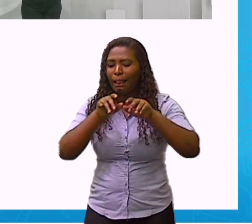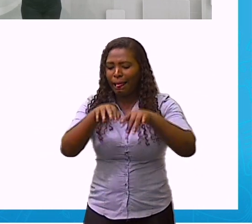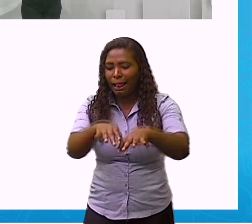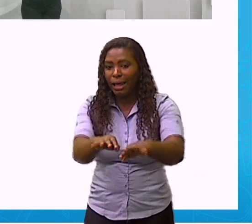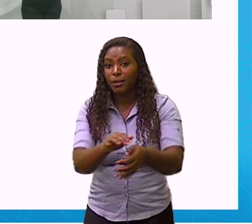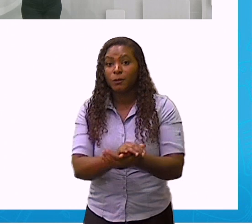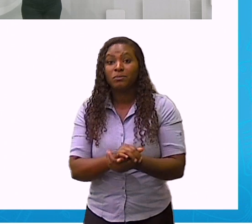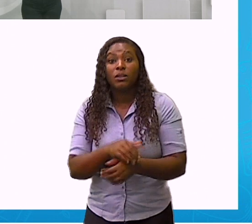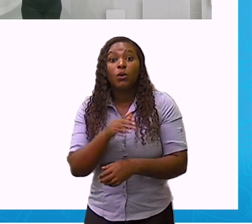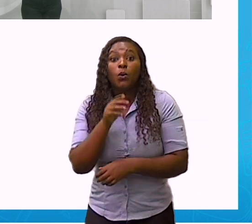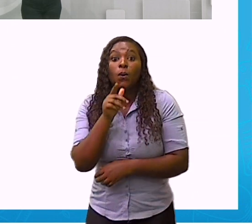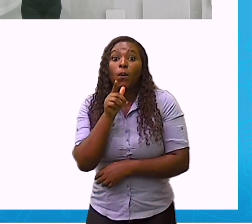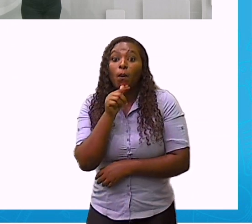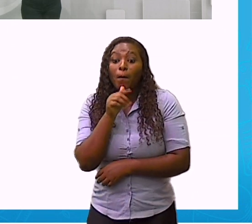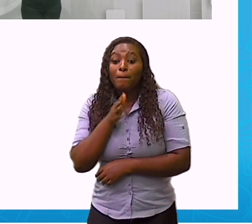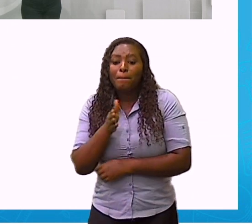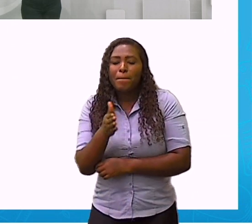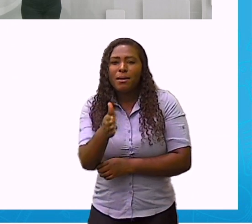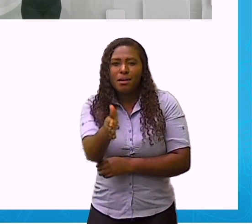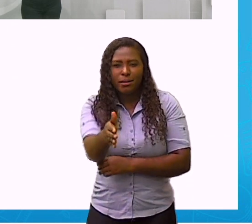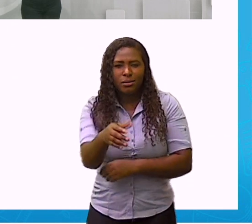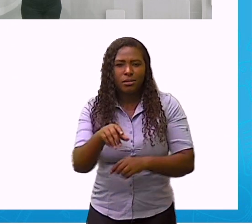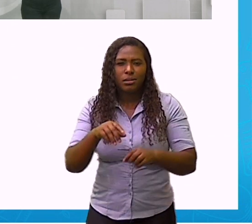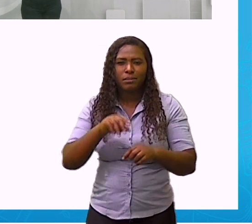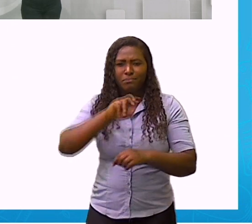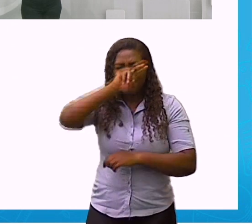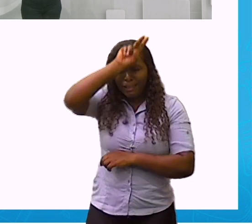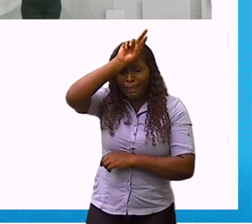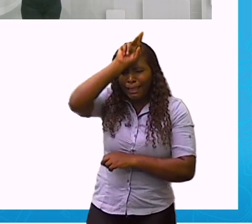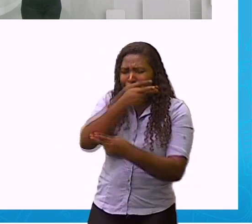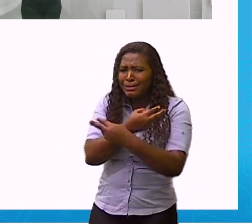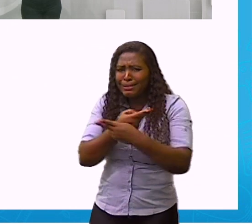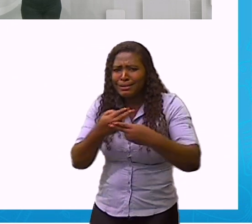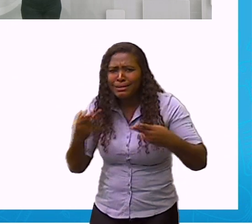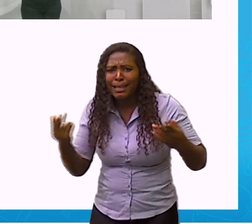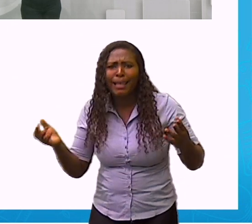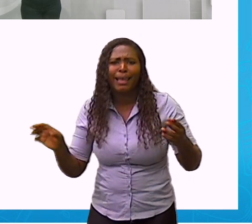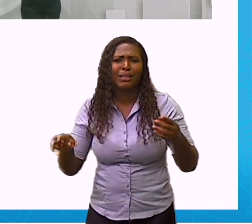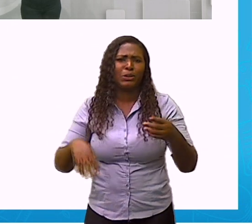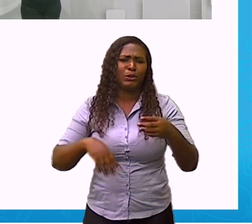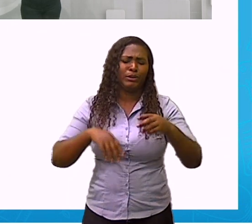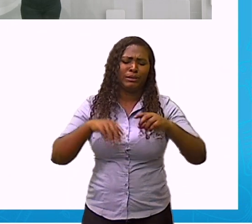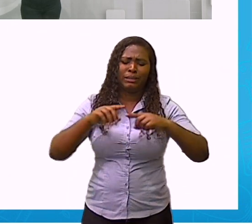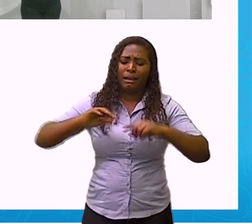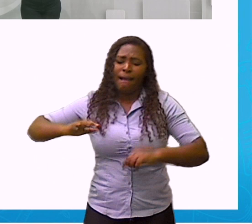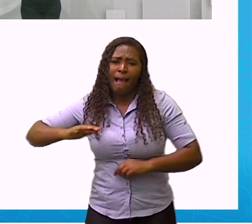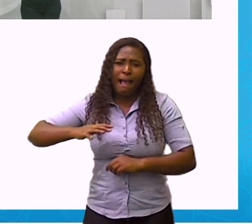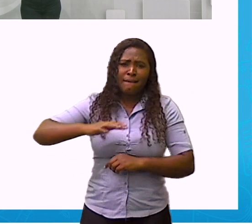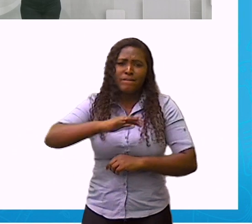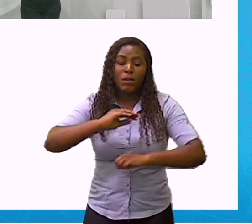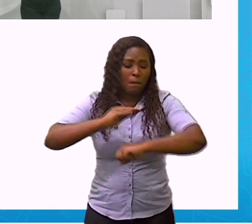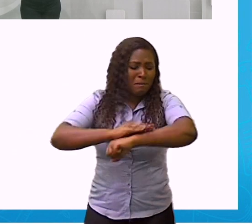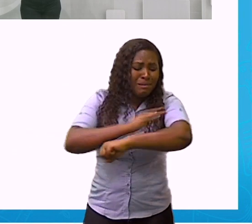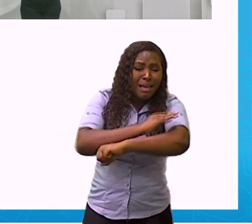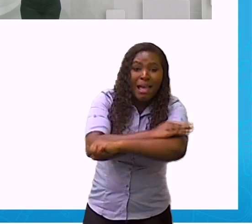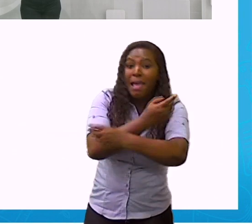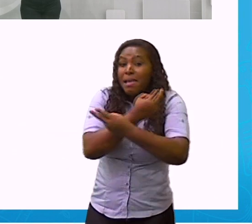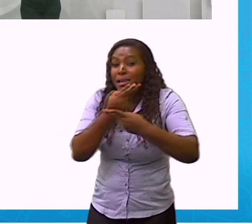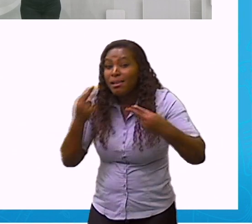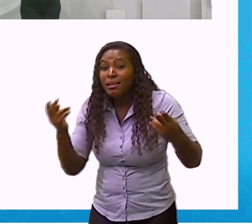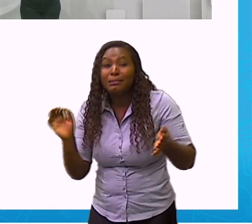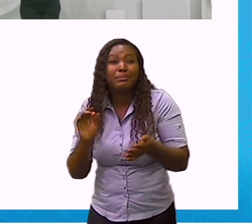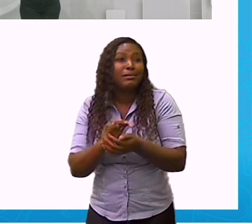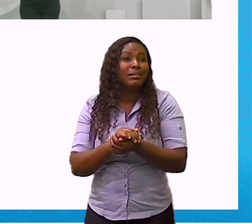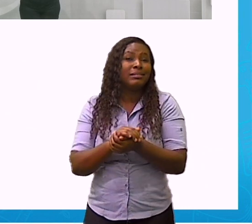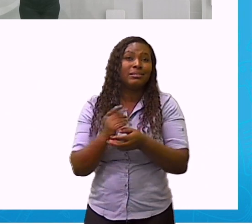peixes, invertebrados, anfíbios, répteis. Após o acidente, vários peixes morreram